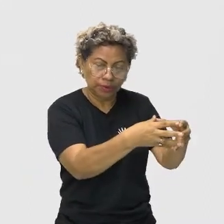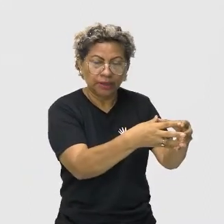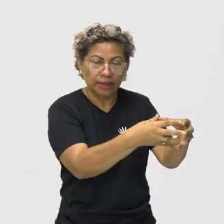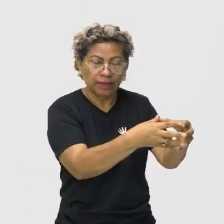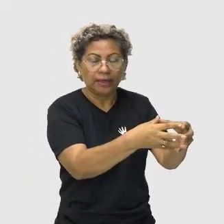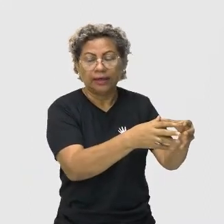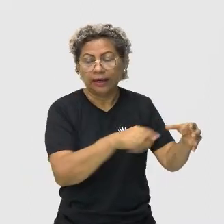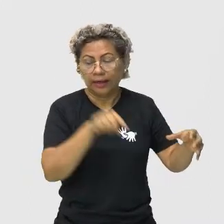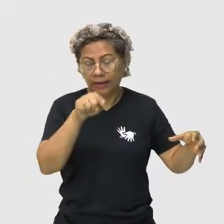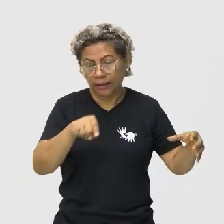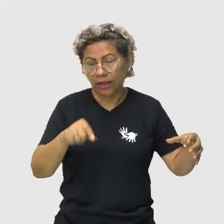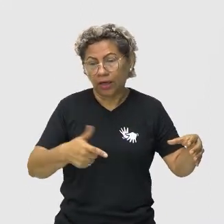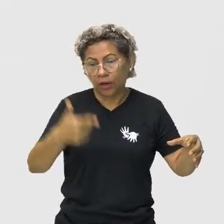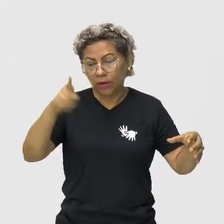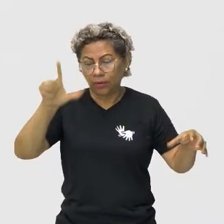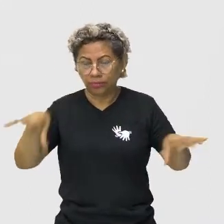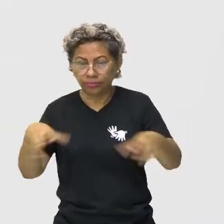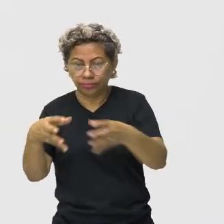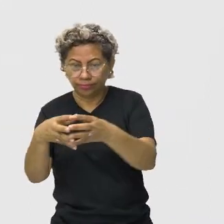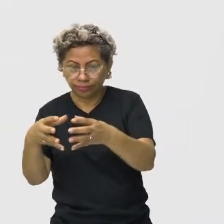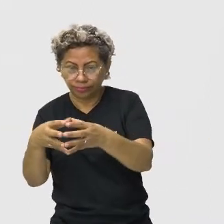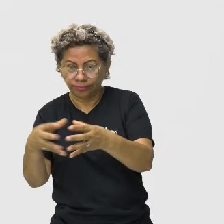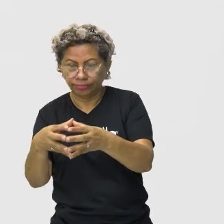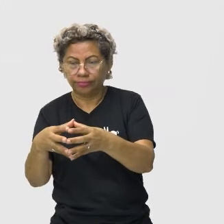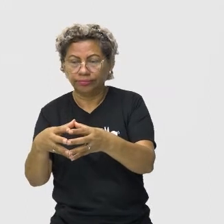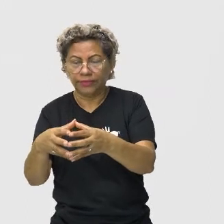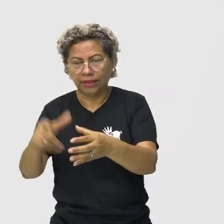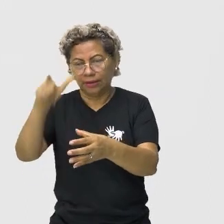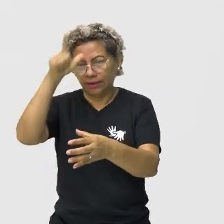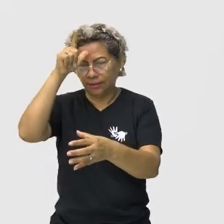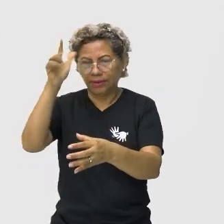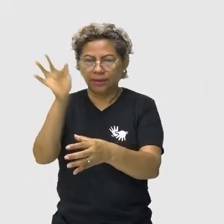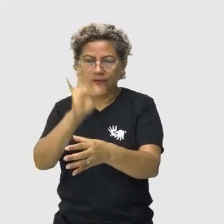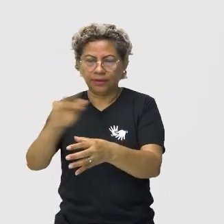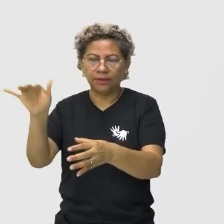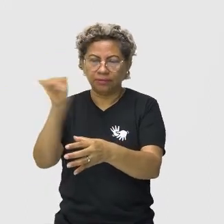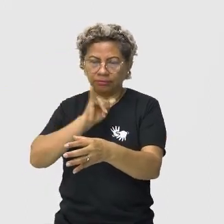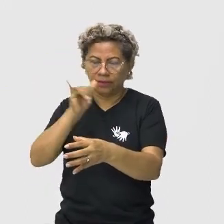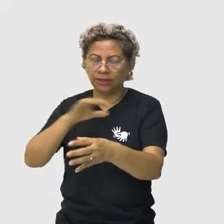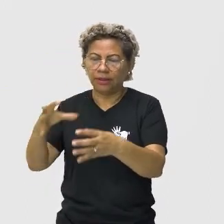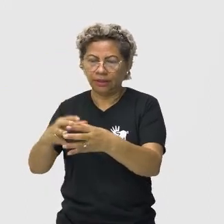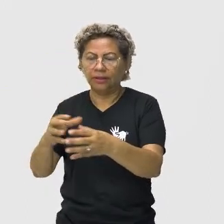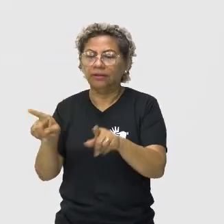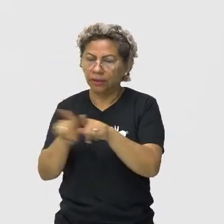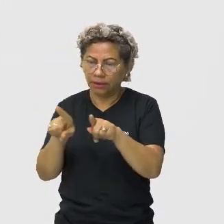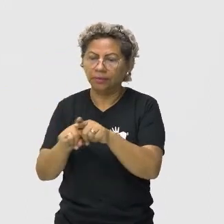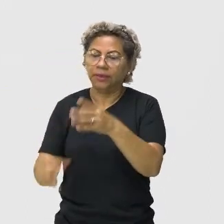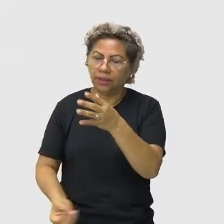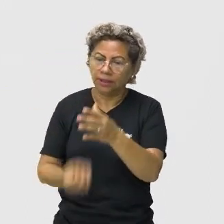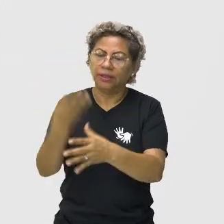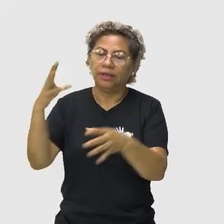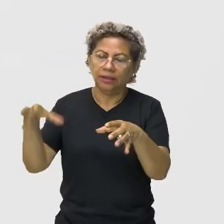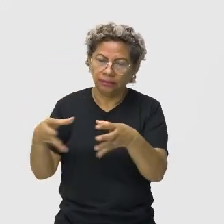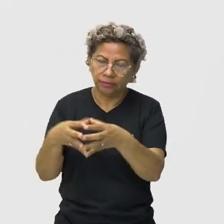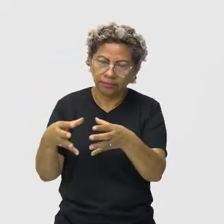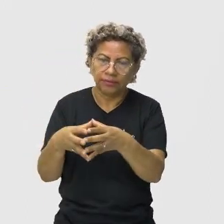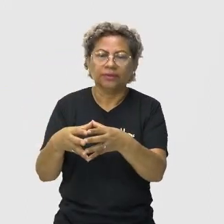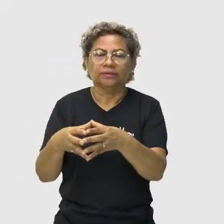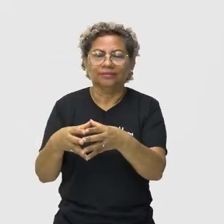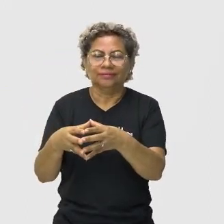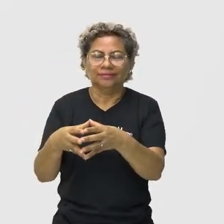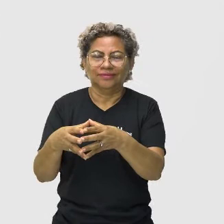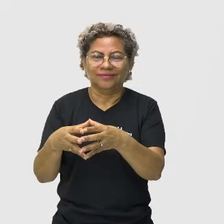países, como a Itália, a Alemanha e a França, que acabou tendo aí a origem do quê? Da